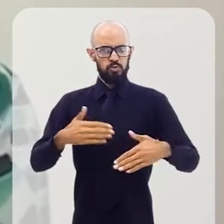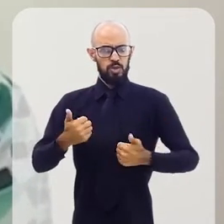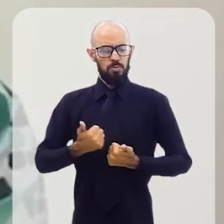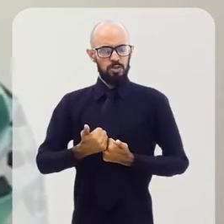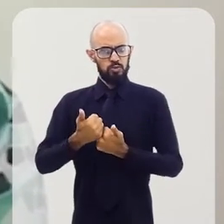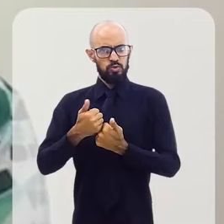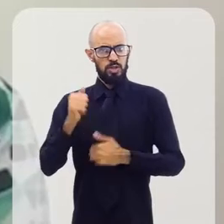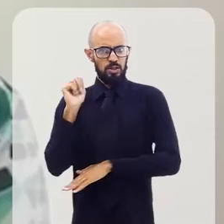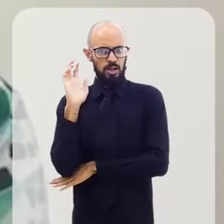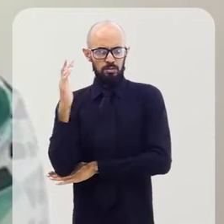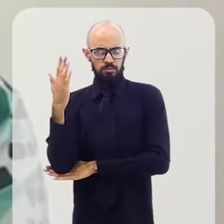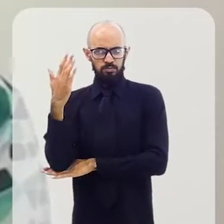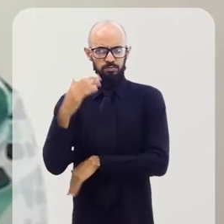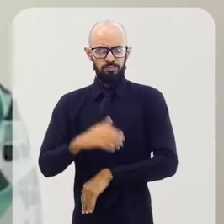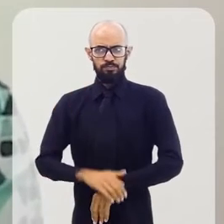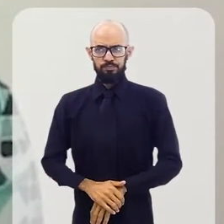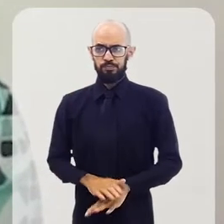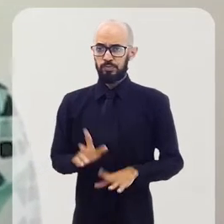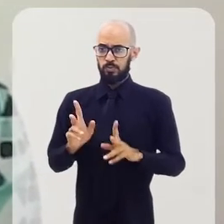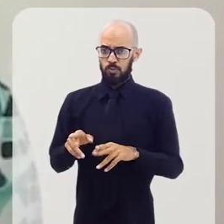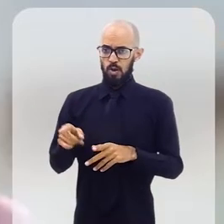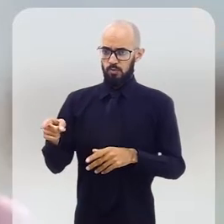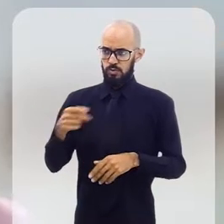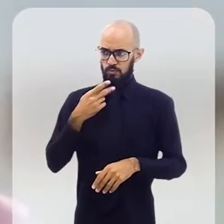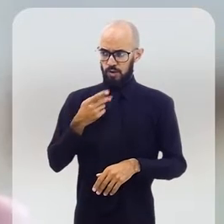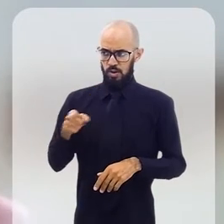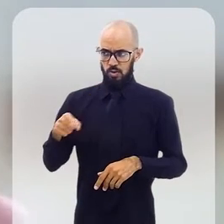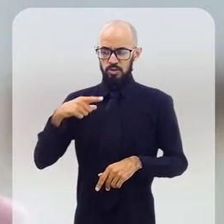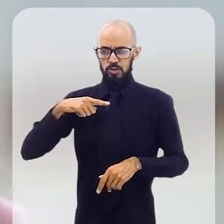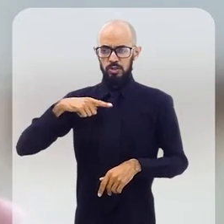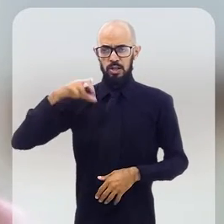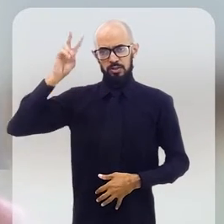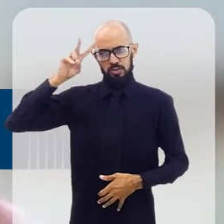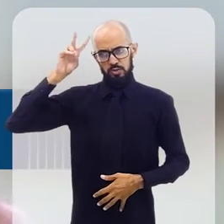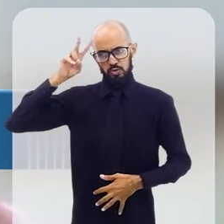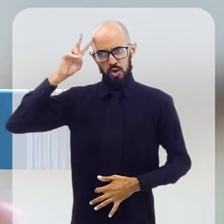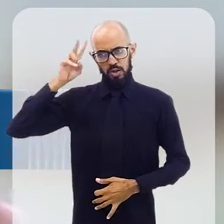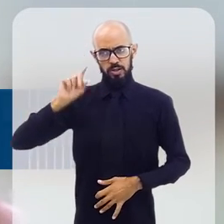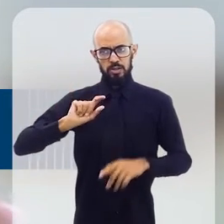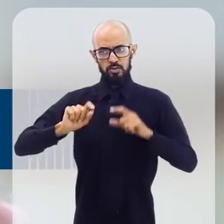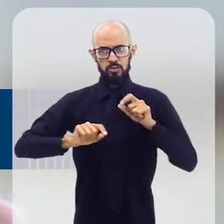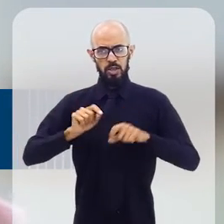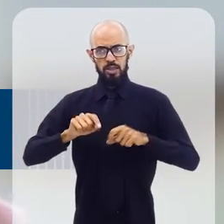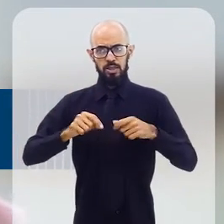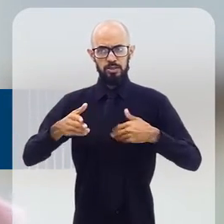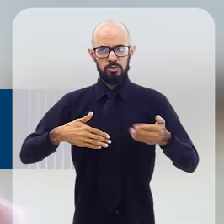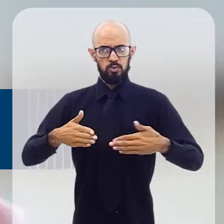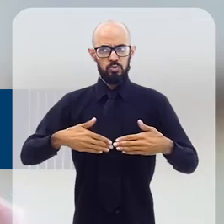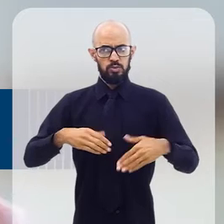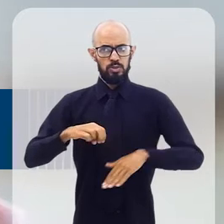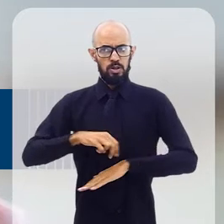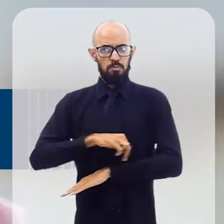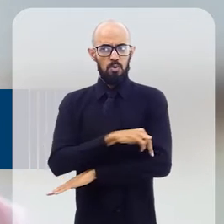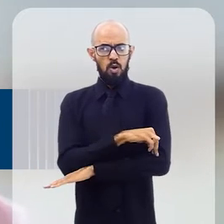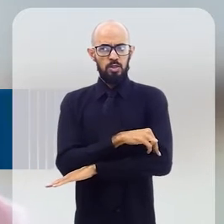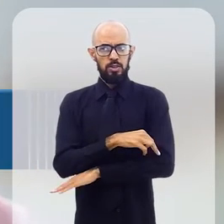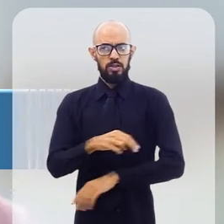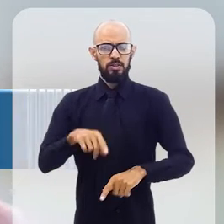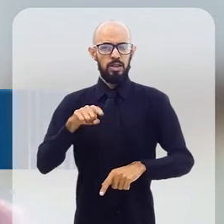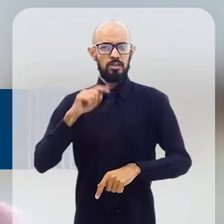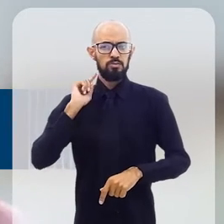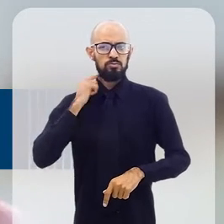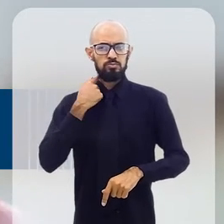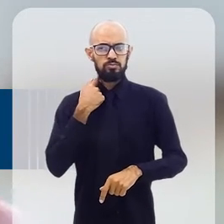sustentável da moda? Como você falou, a gente tem esse histórico, né, dentro da indústria da moda, né, da